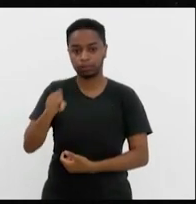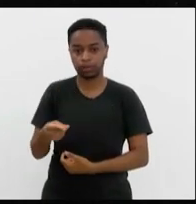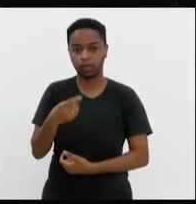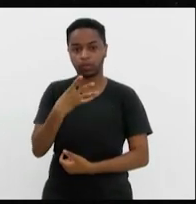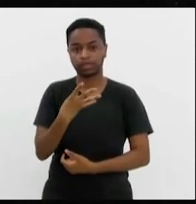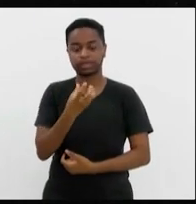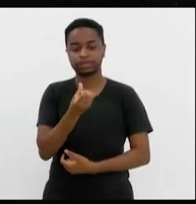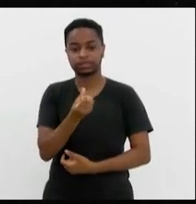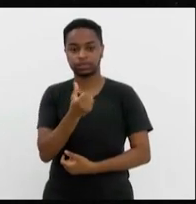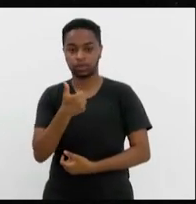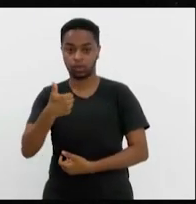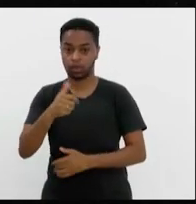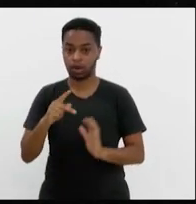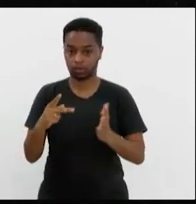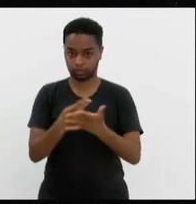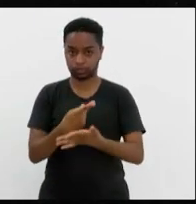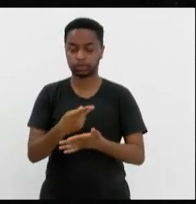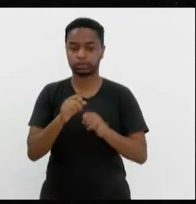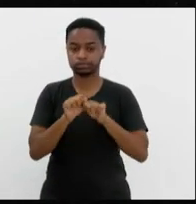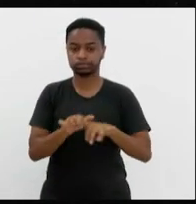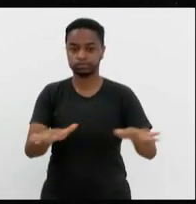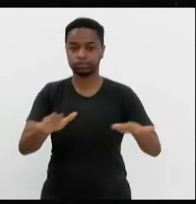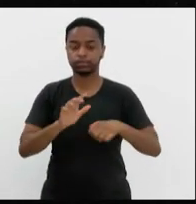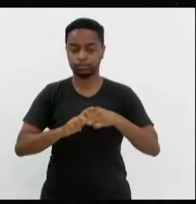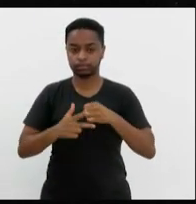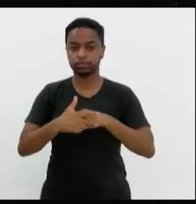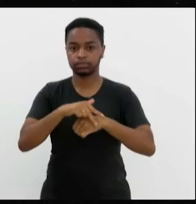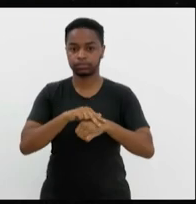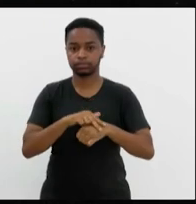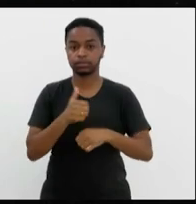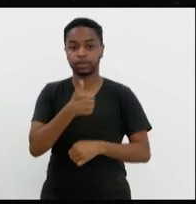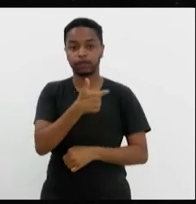688.461 casos, 122 mortes.